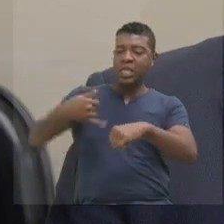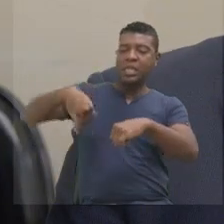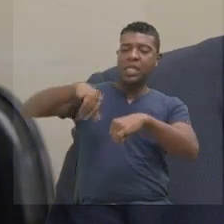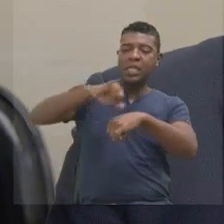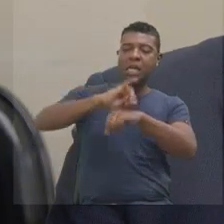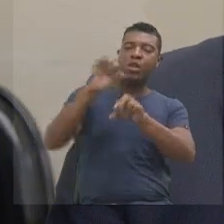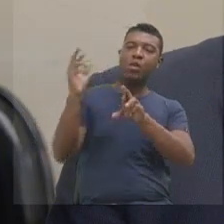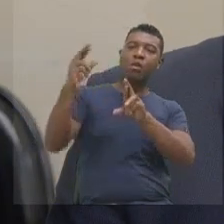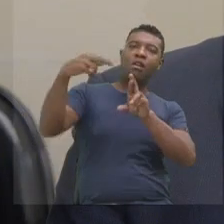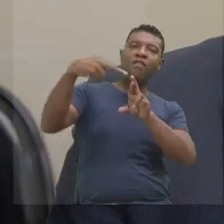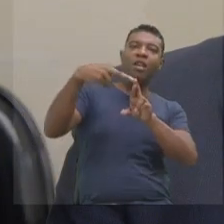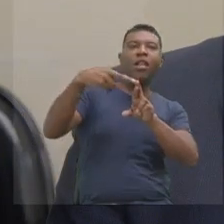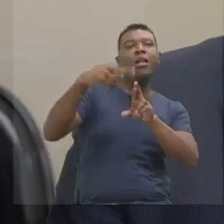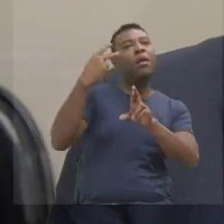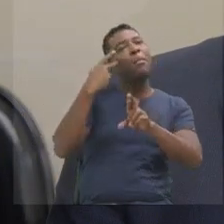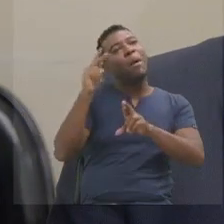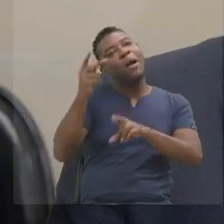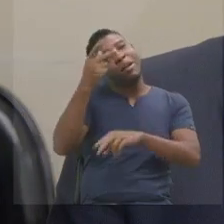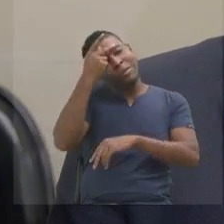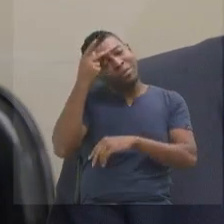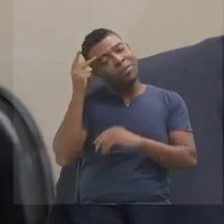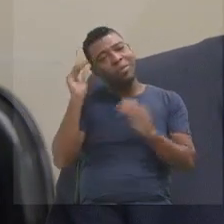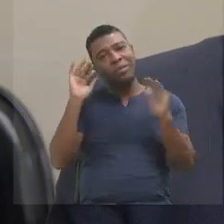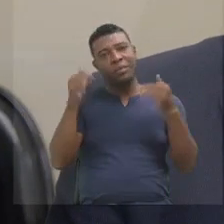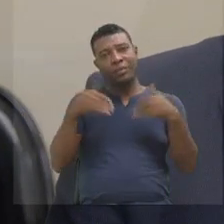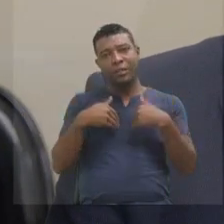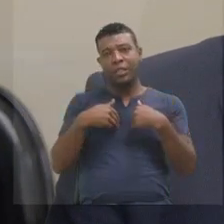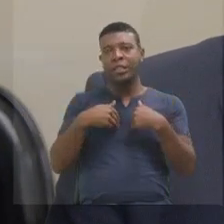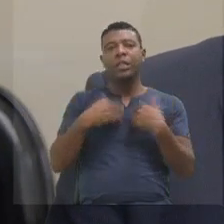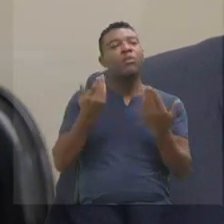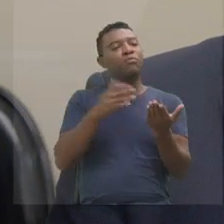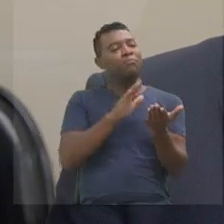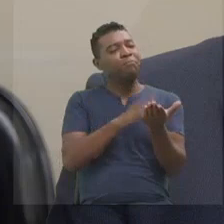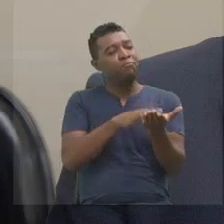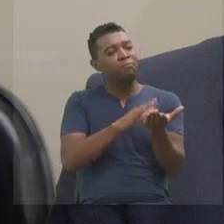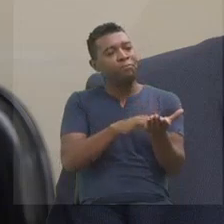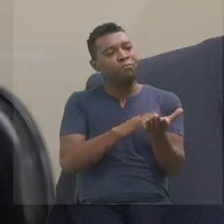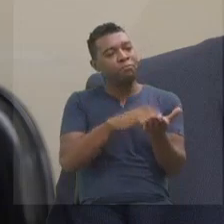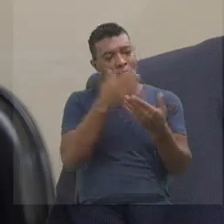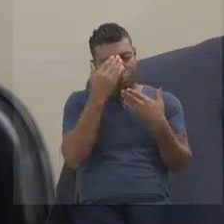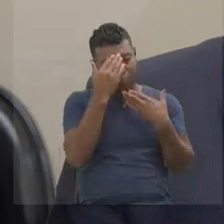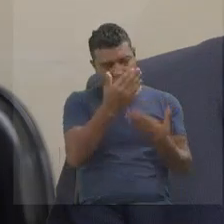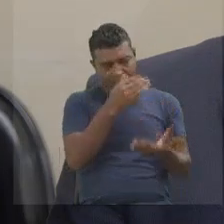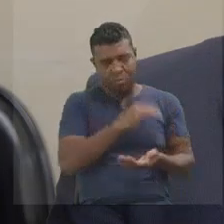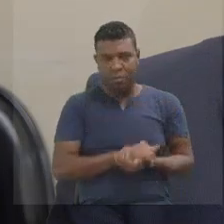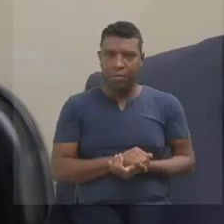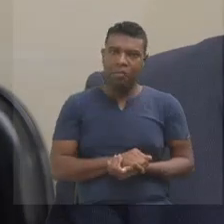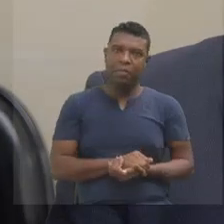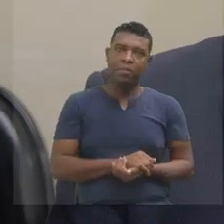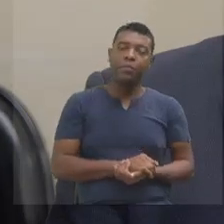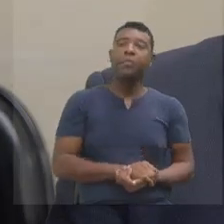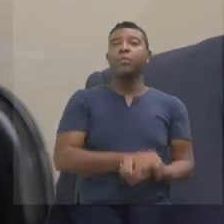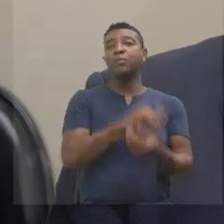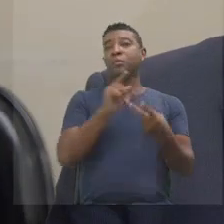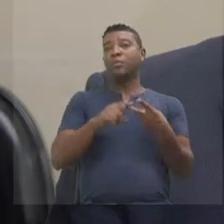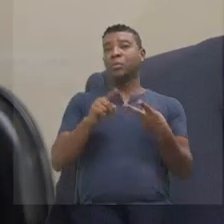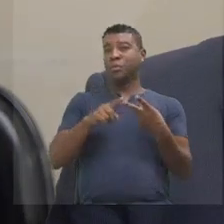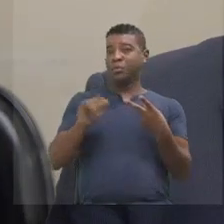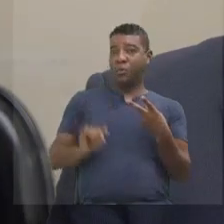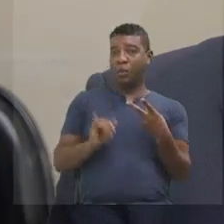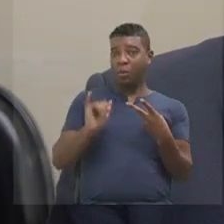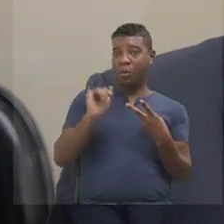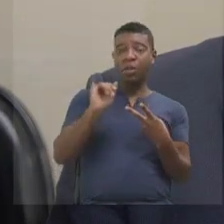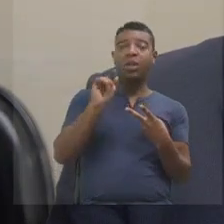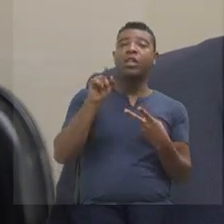o agradecimento a você o governador e os parabéns segundo ponto importante o senhor falou aí das ordens